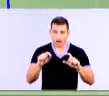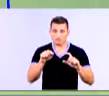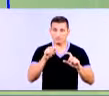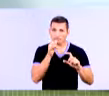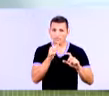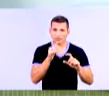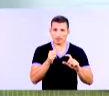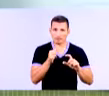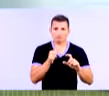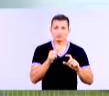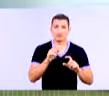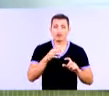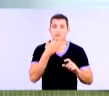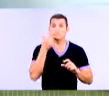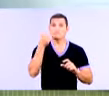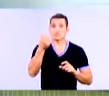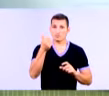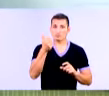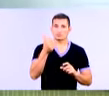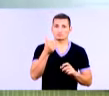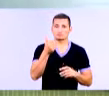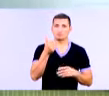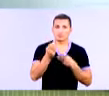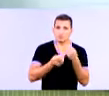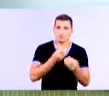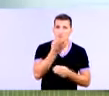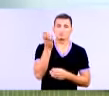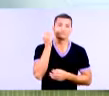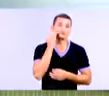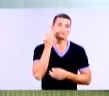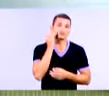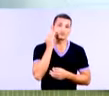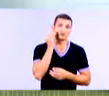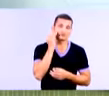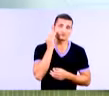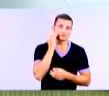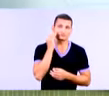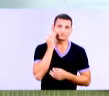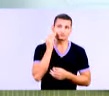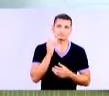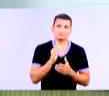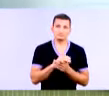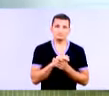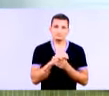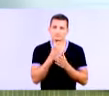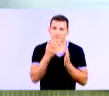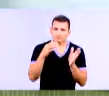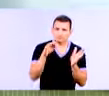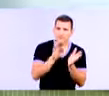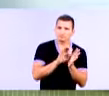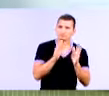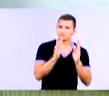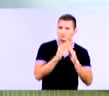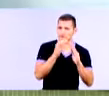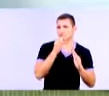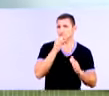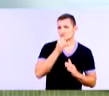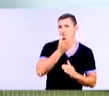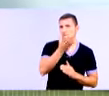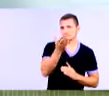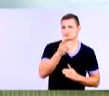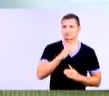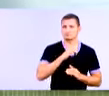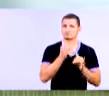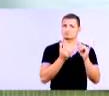Como falei, a melhor maneira mesmo de você verificar, chegue em casa, se você tiver internet, os vídeos